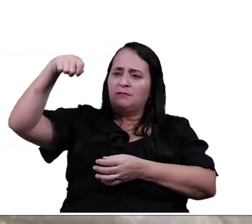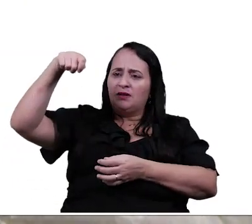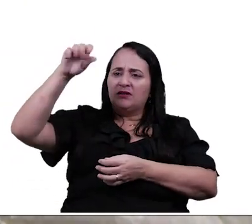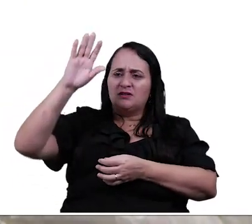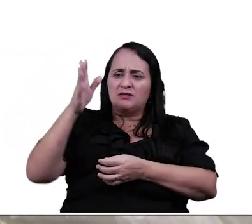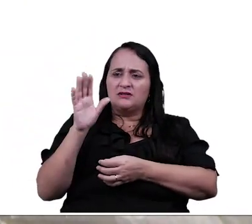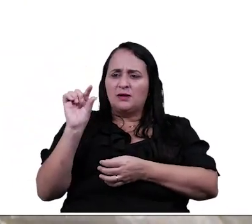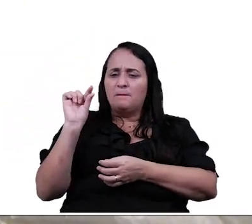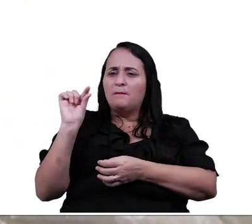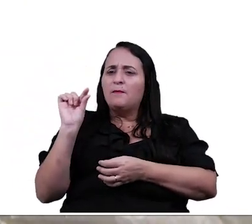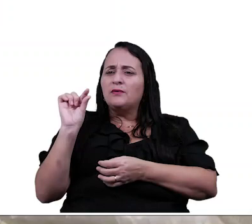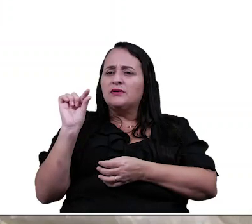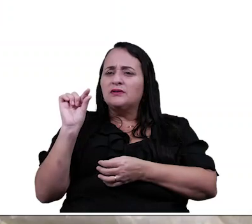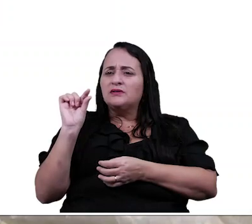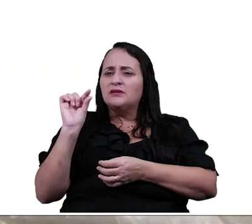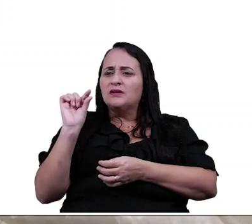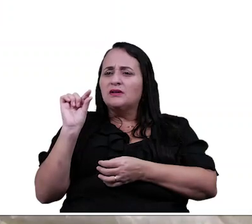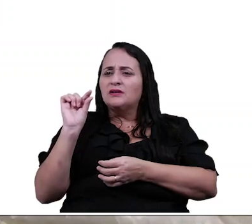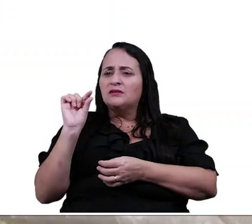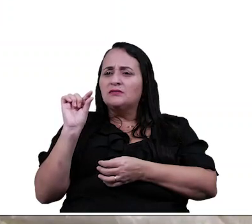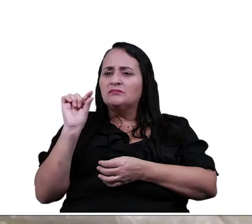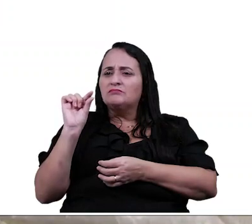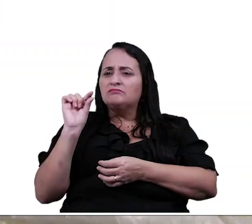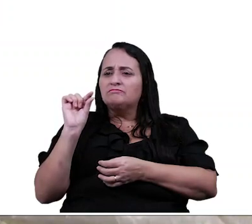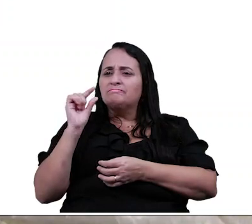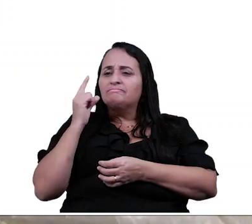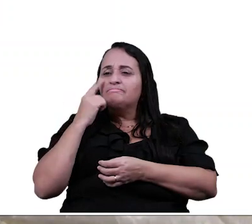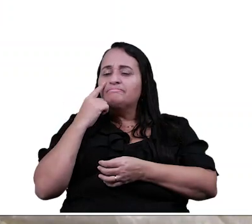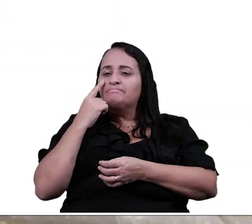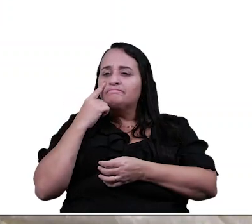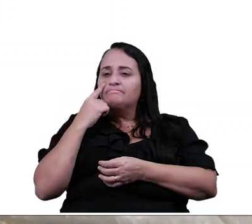pronta mesmo. É pouquinha coisa.